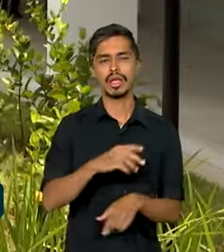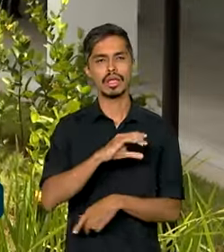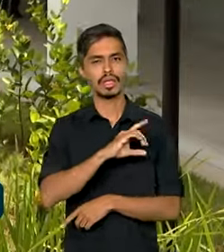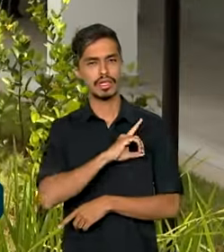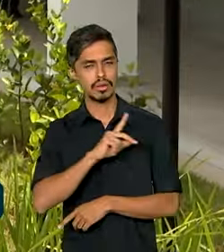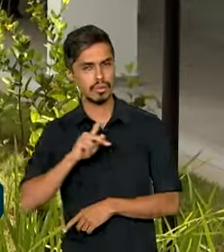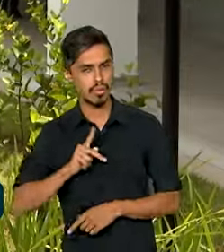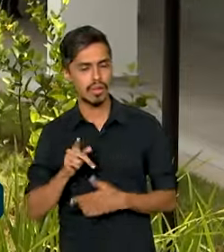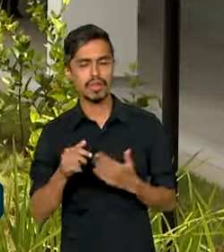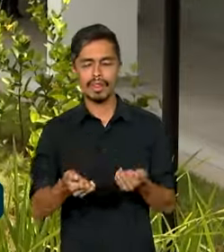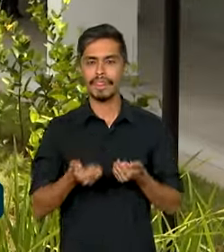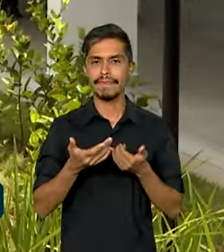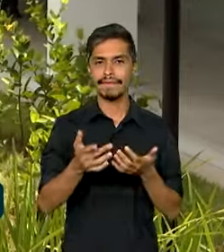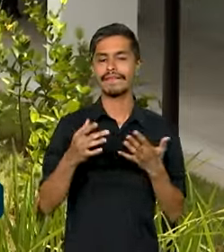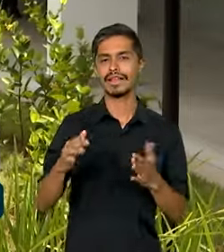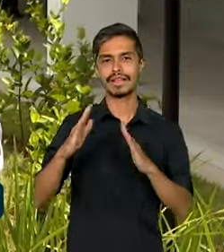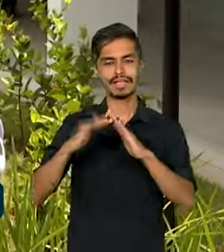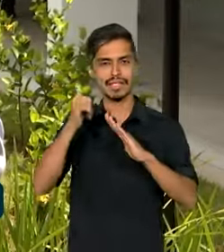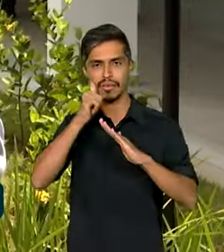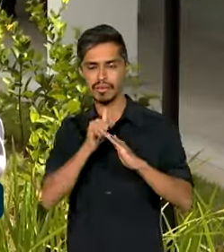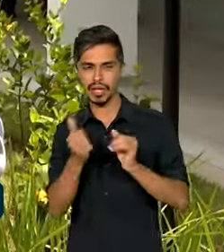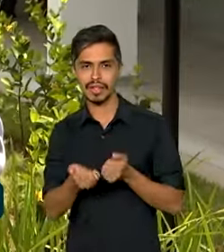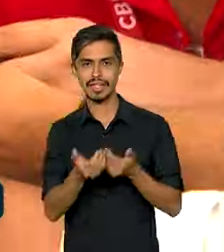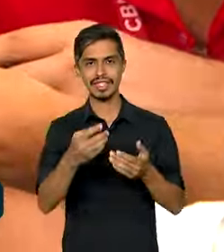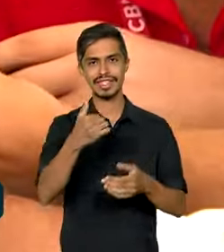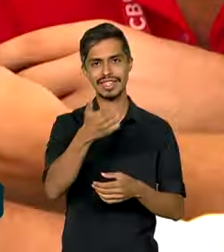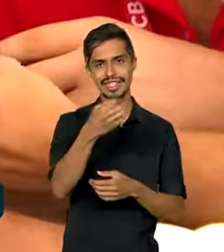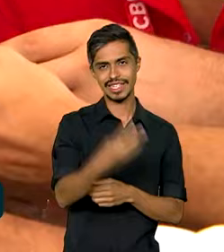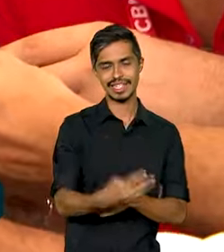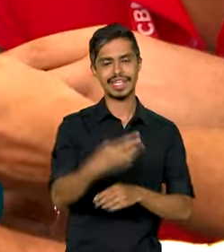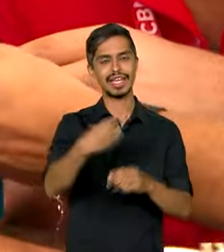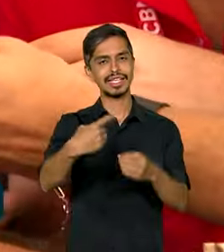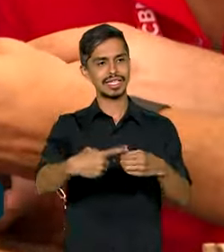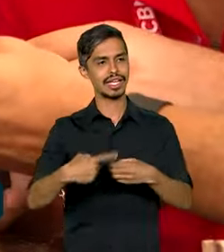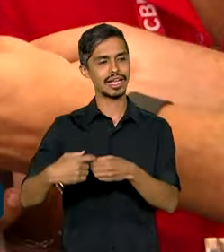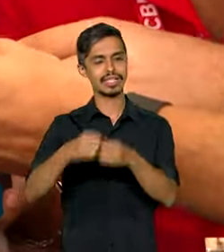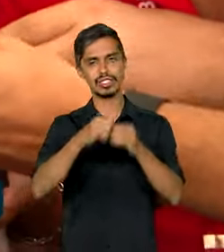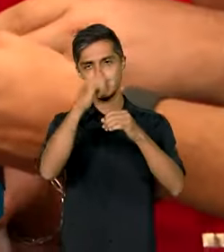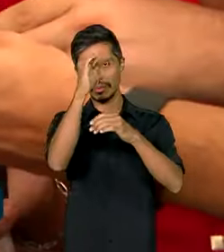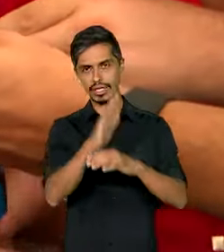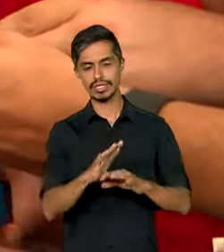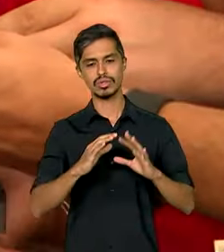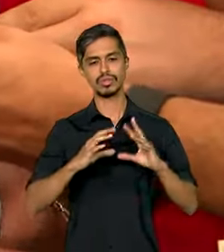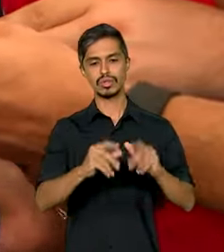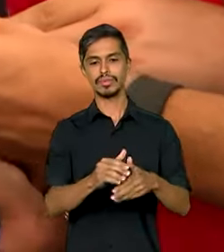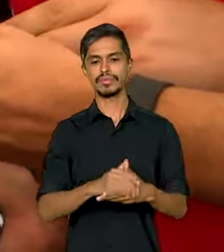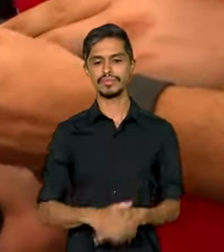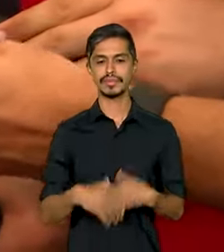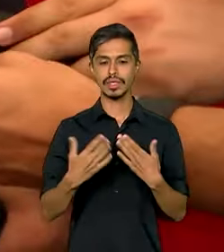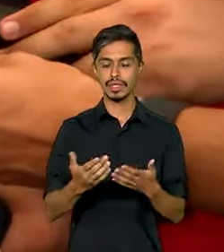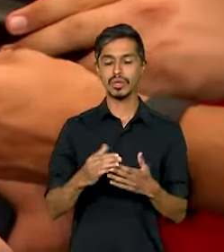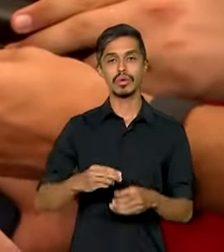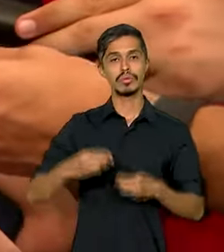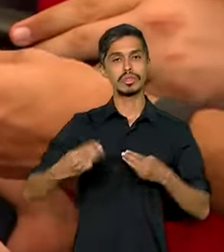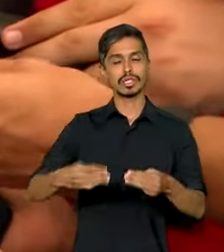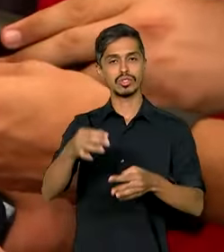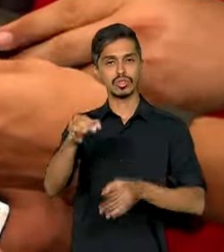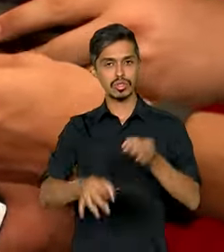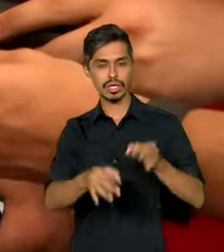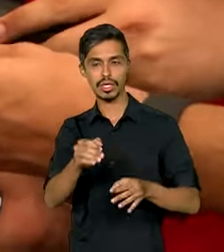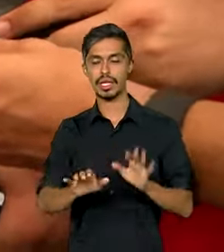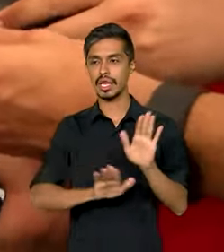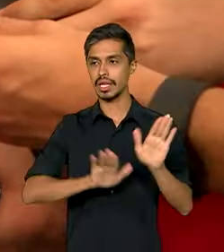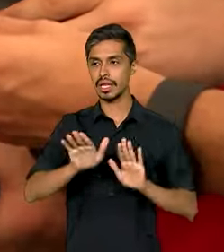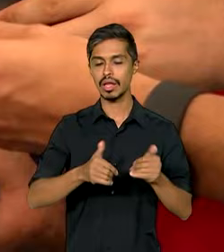brasileira para 13 cidades em todo o país o Ministério da Justiça abriu a licitação agora o